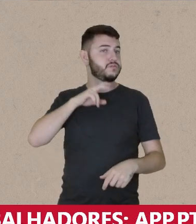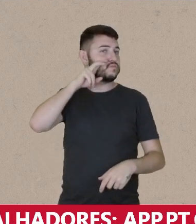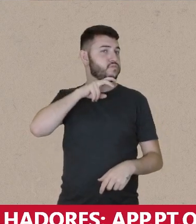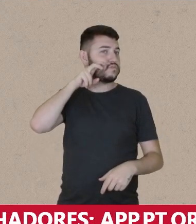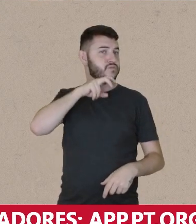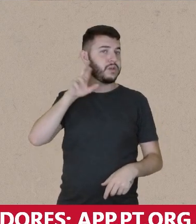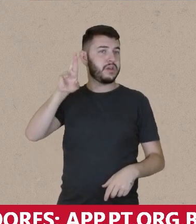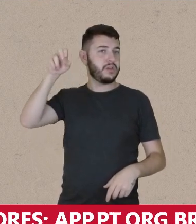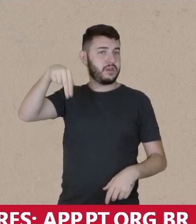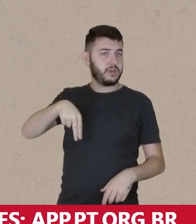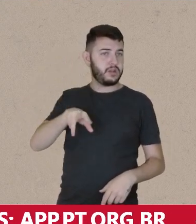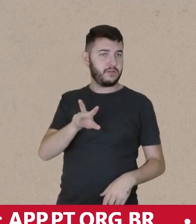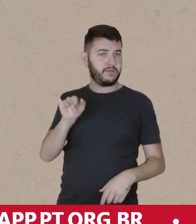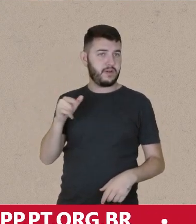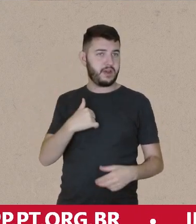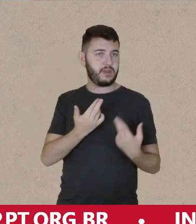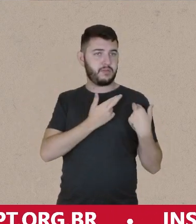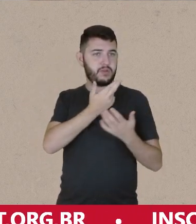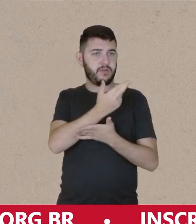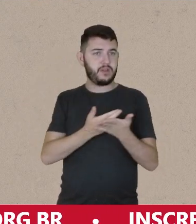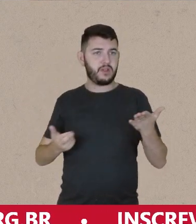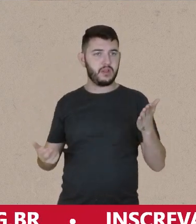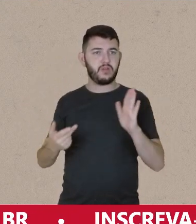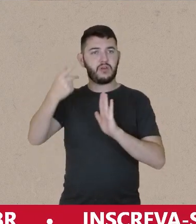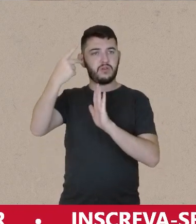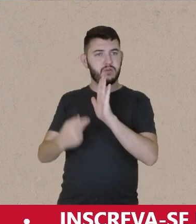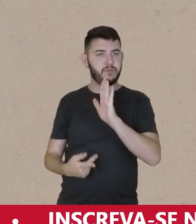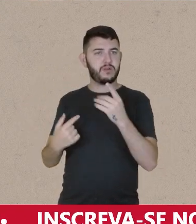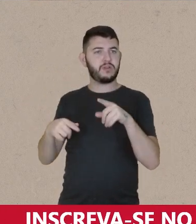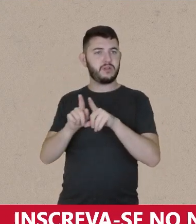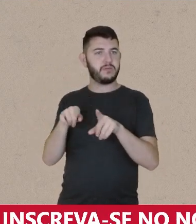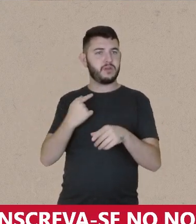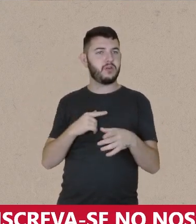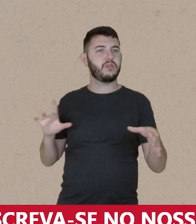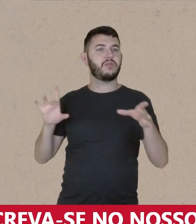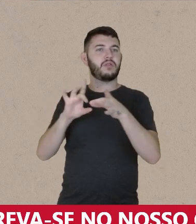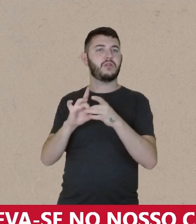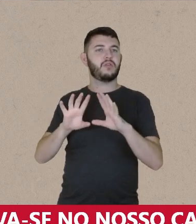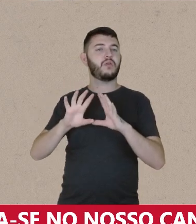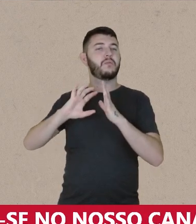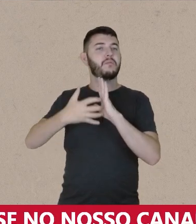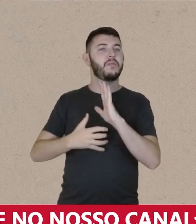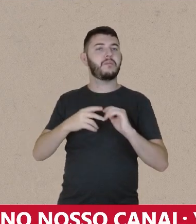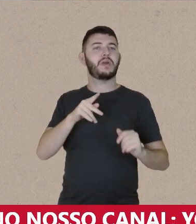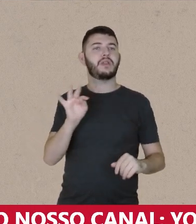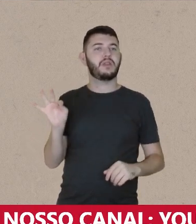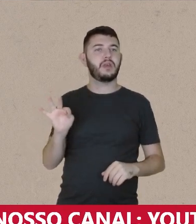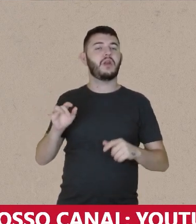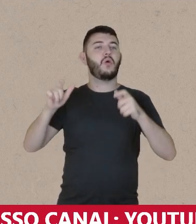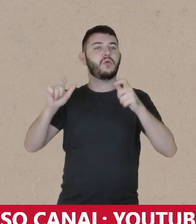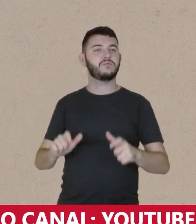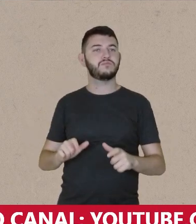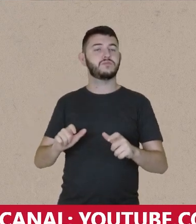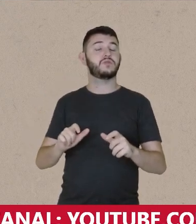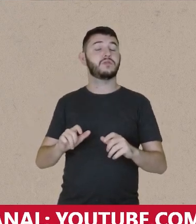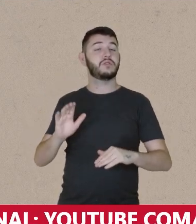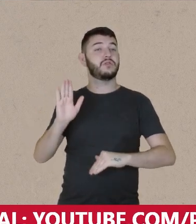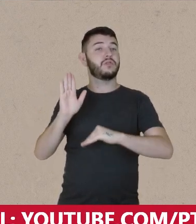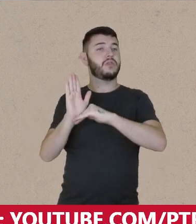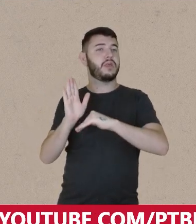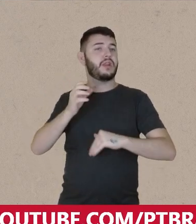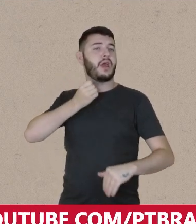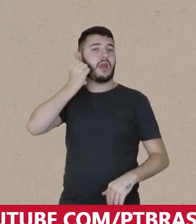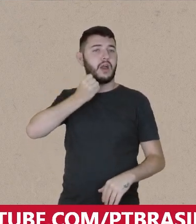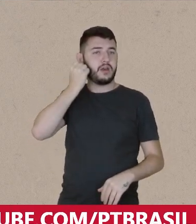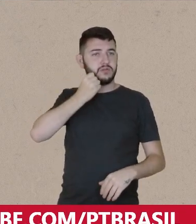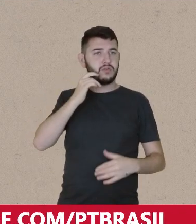a relatora do projeto, e vamos nos reunir com a bancada do PT no Senado e com demais lideranças, com o